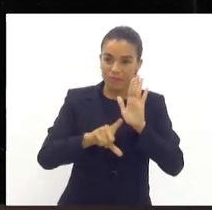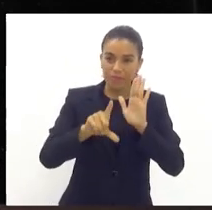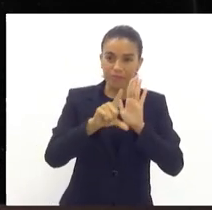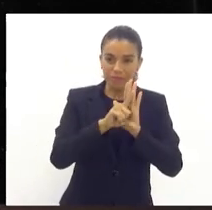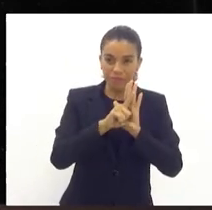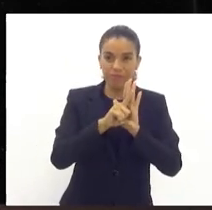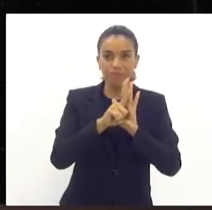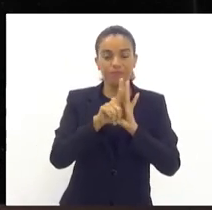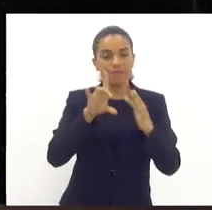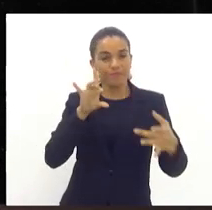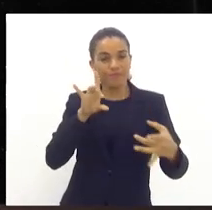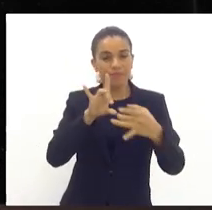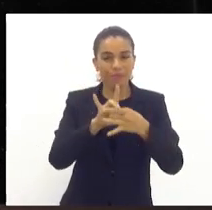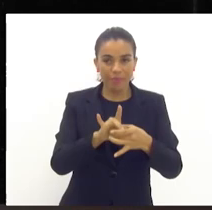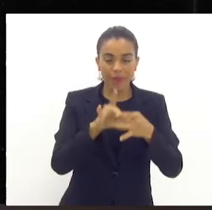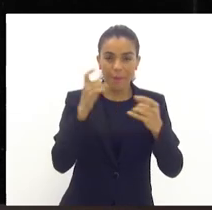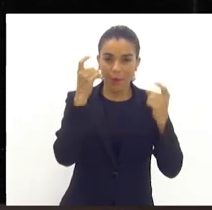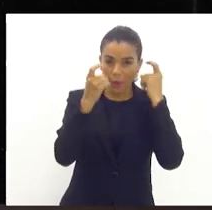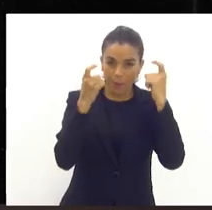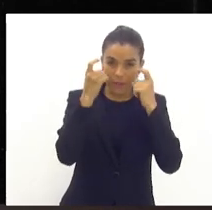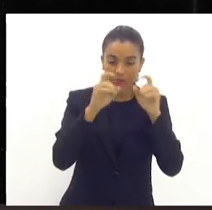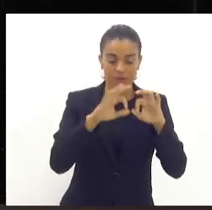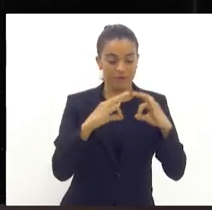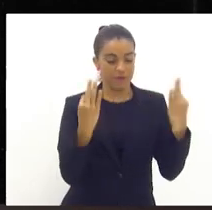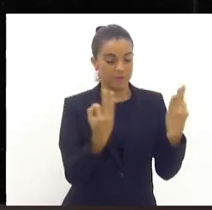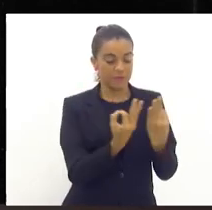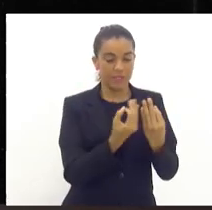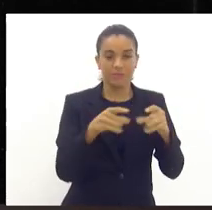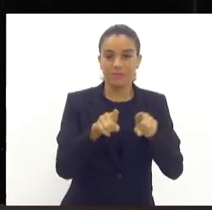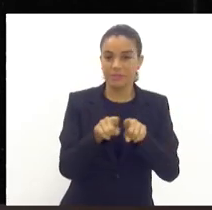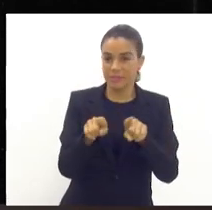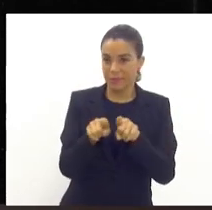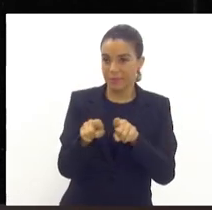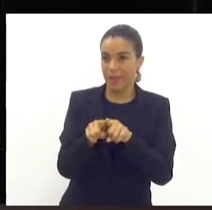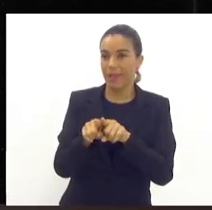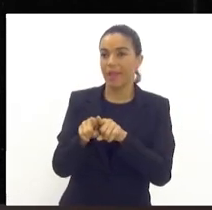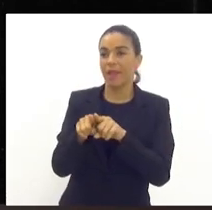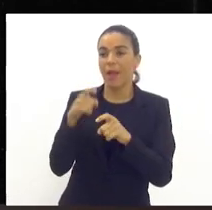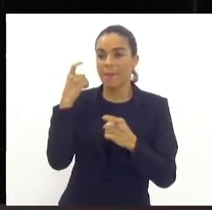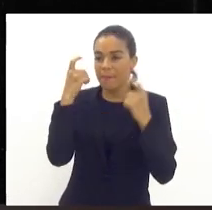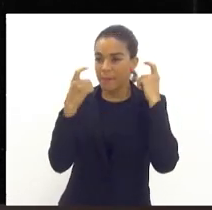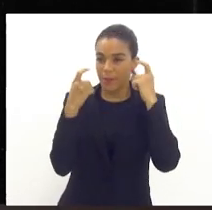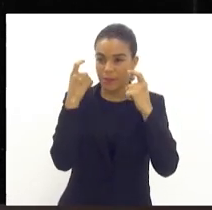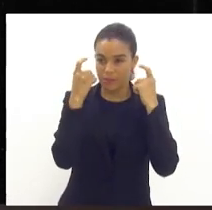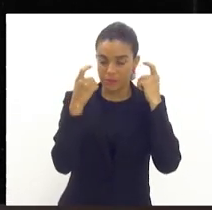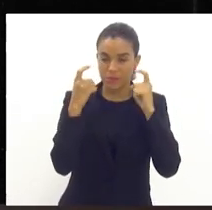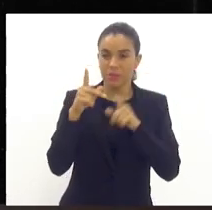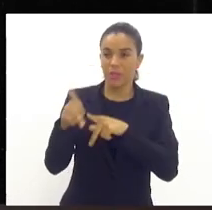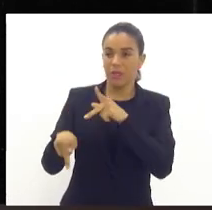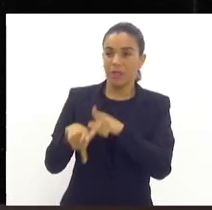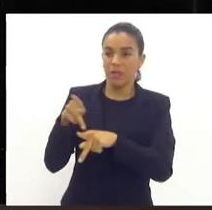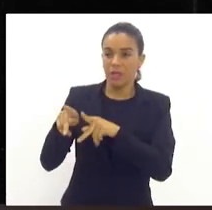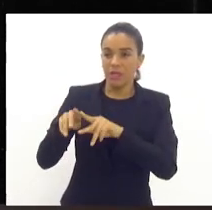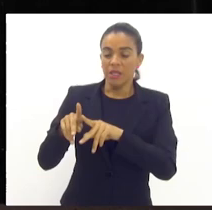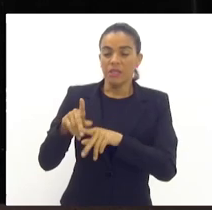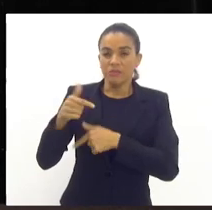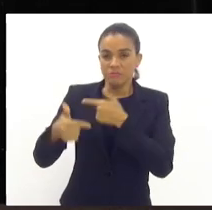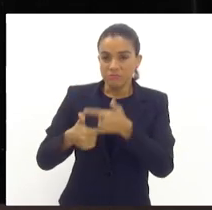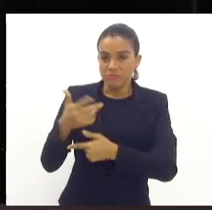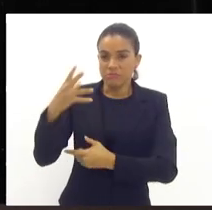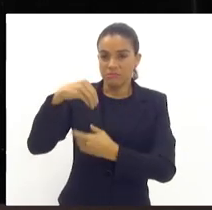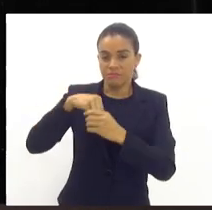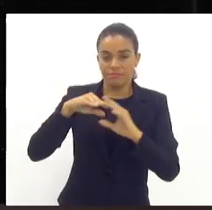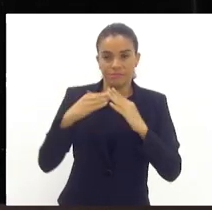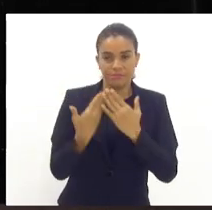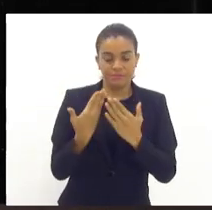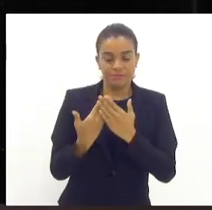encontro à preocupação não só de pais, como também grande parte, né, da população escolar, da alimentação